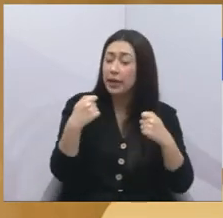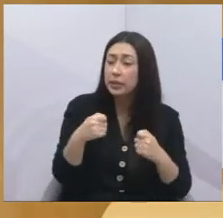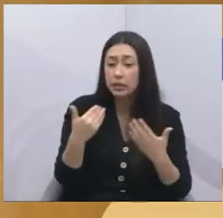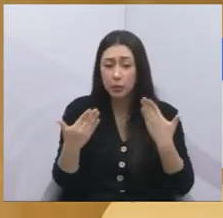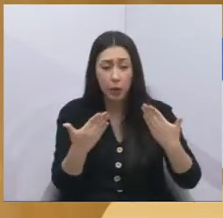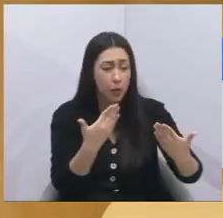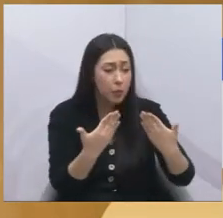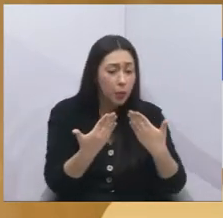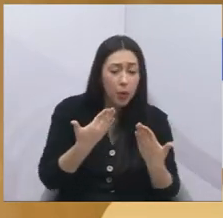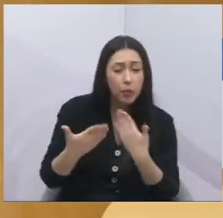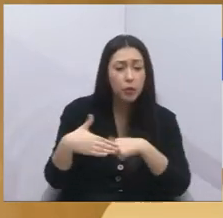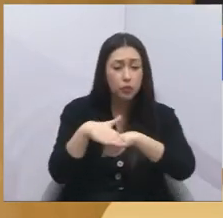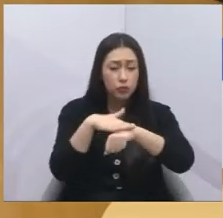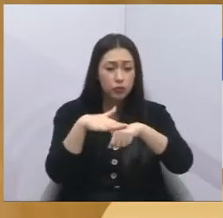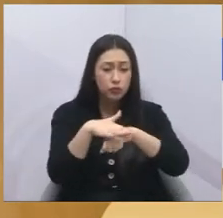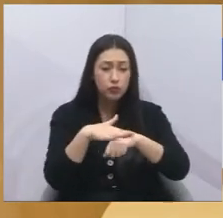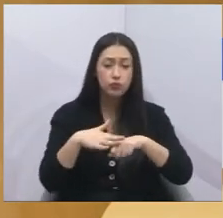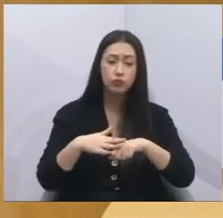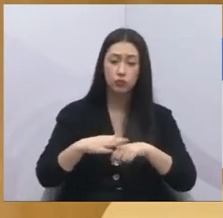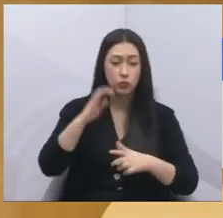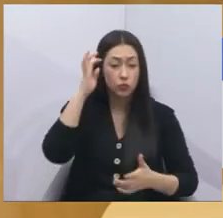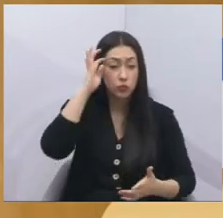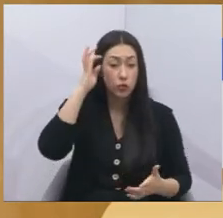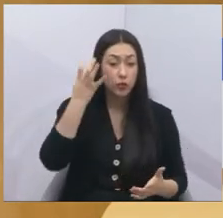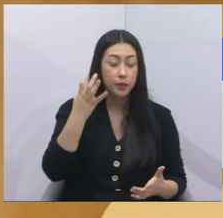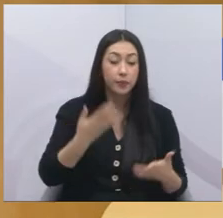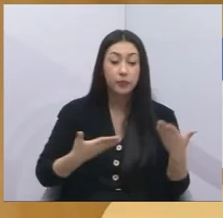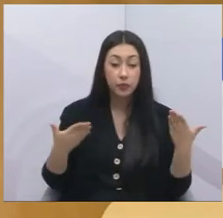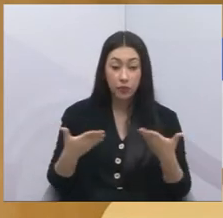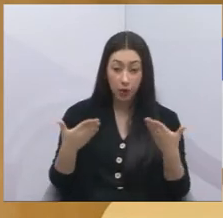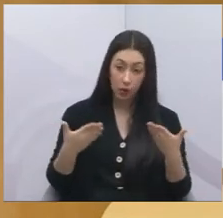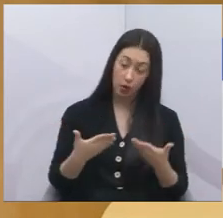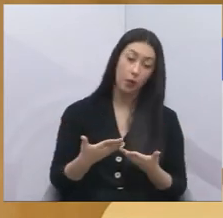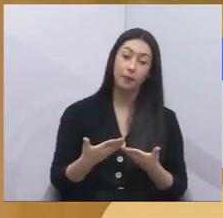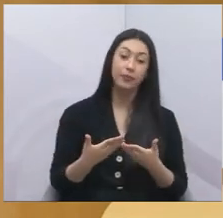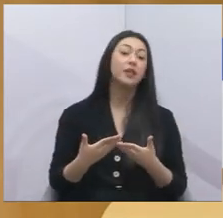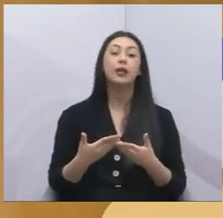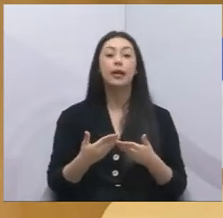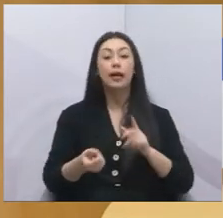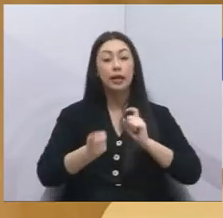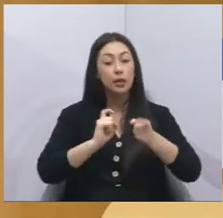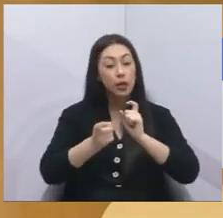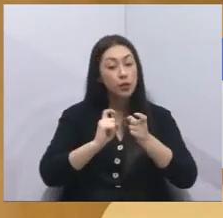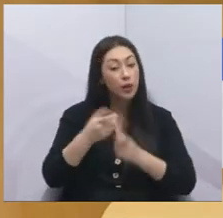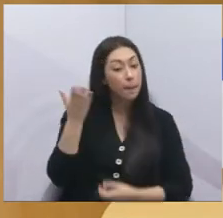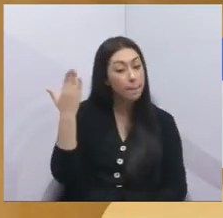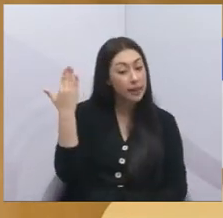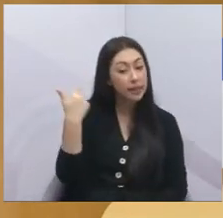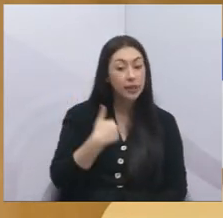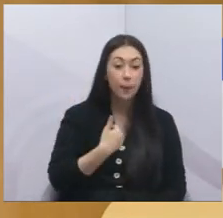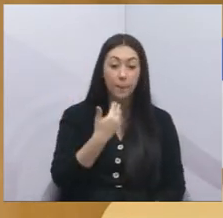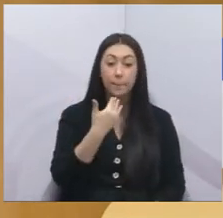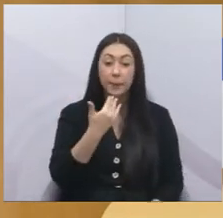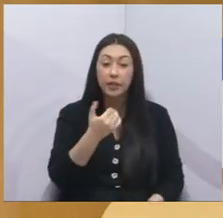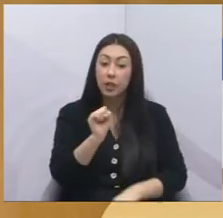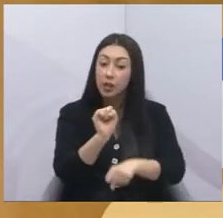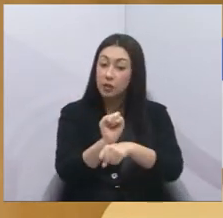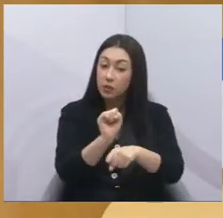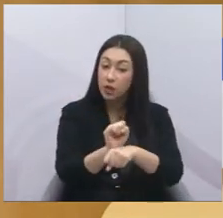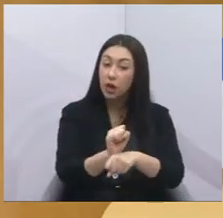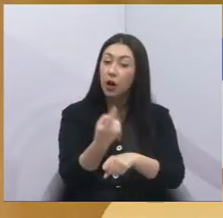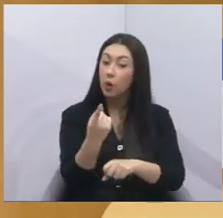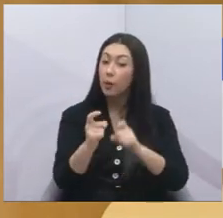solução de consenso. Hoje, mais uma vez, na sessão passada, pedi para que esse projeto fosse suspenso por uma